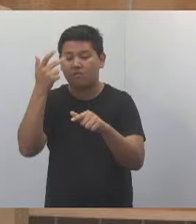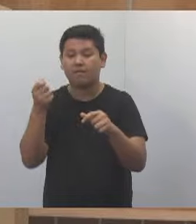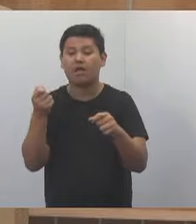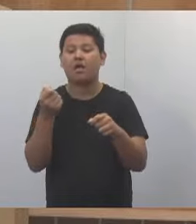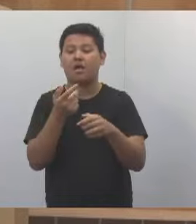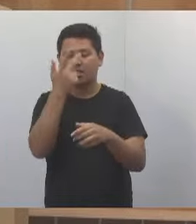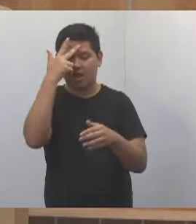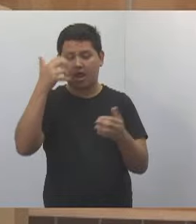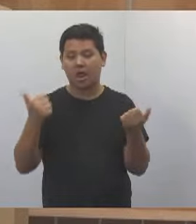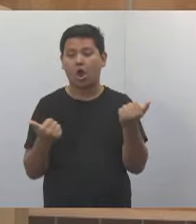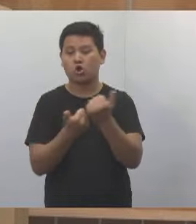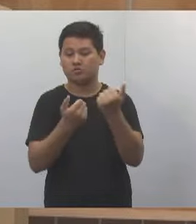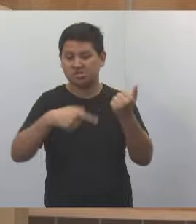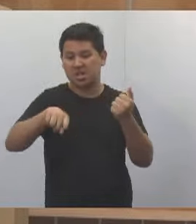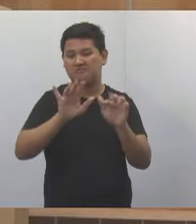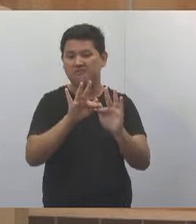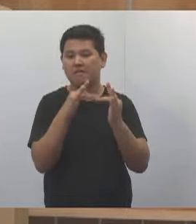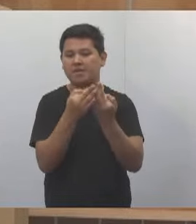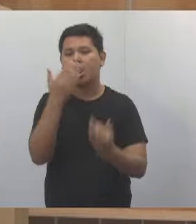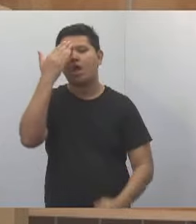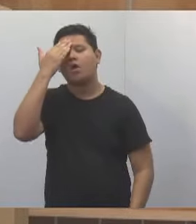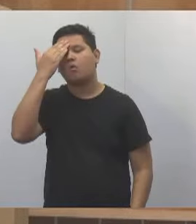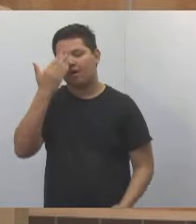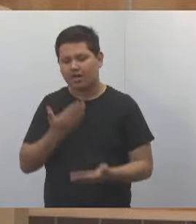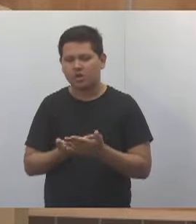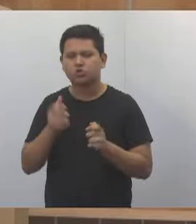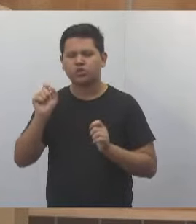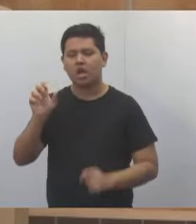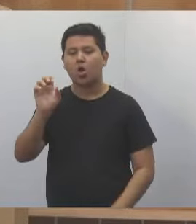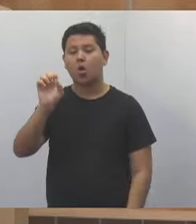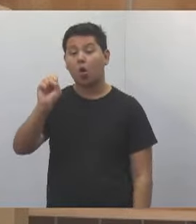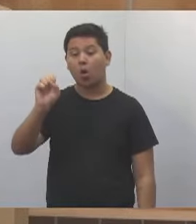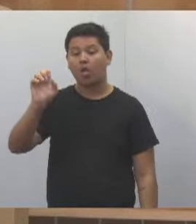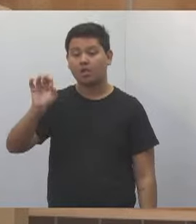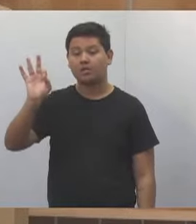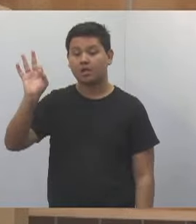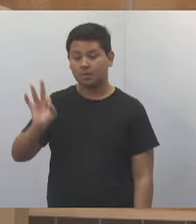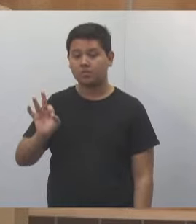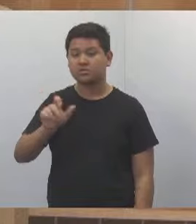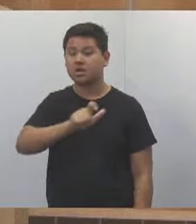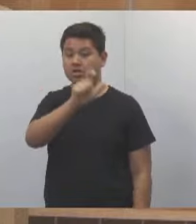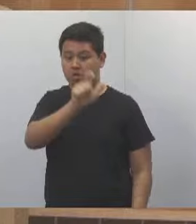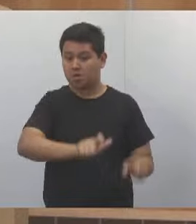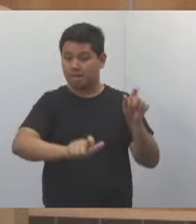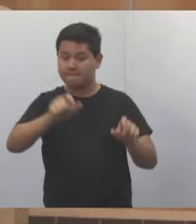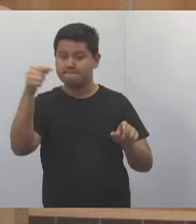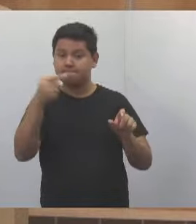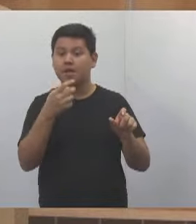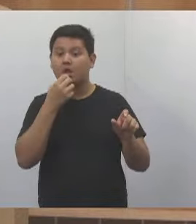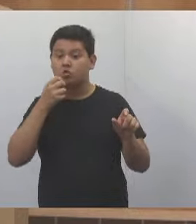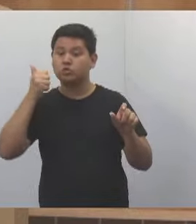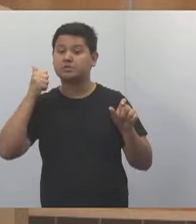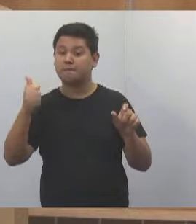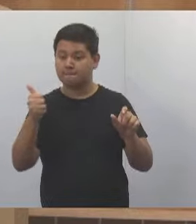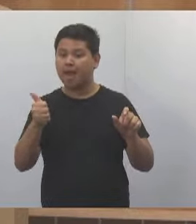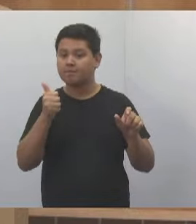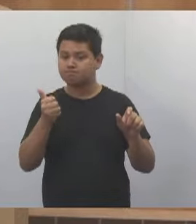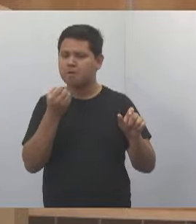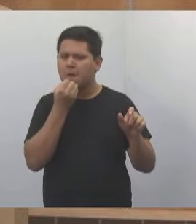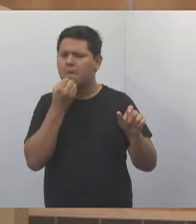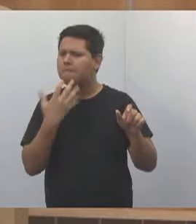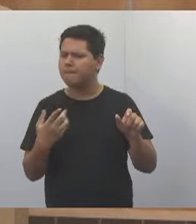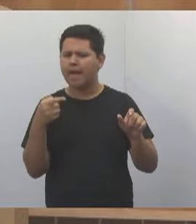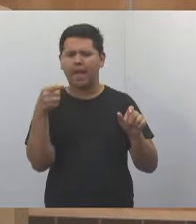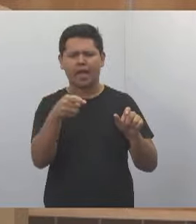famílias. Então, eu acredito muito que 80% talvez sejam pessoas do bem que estão com